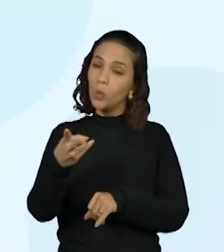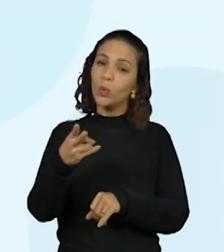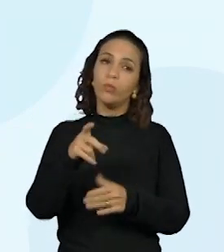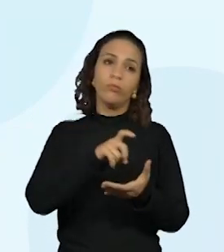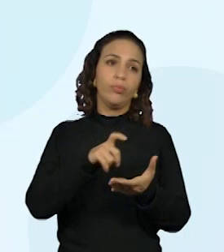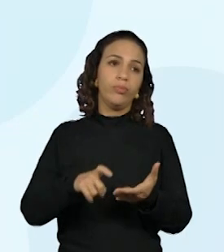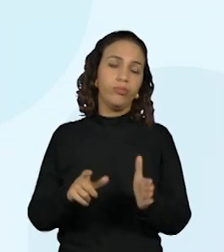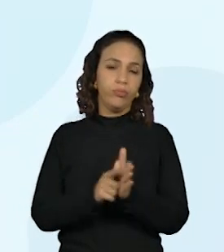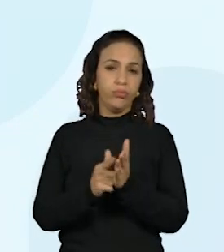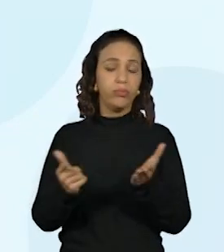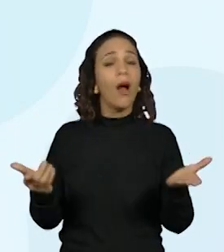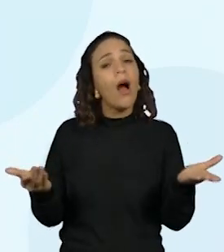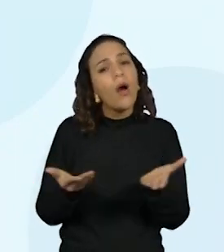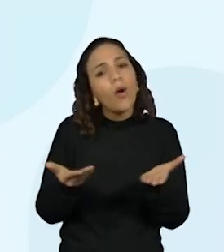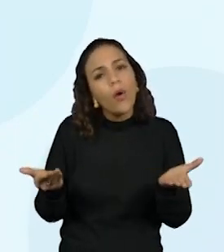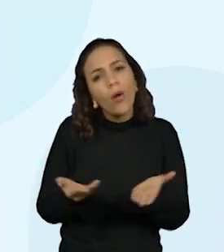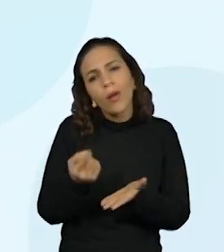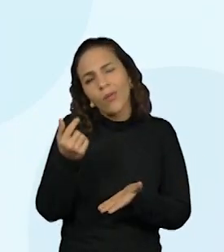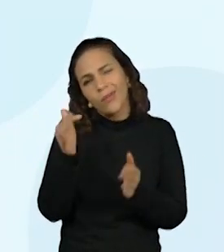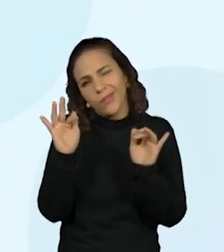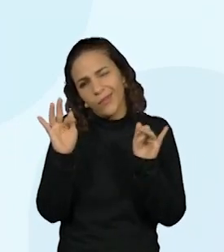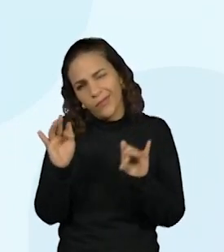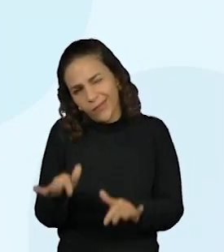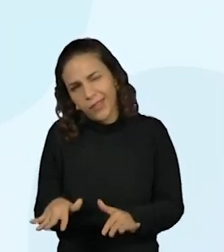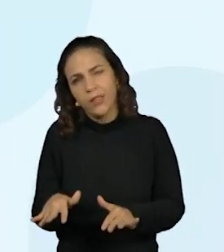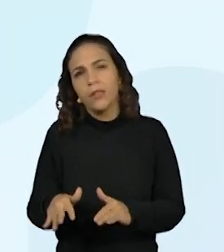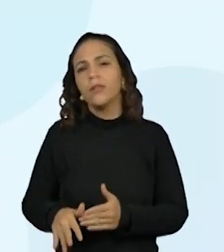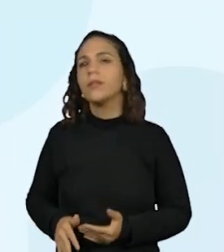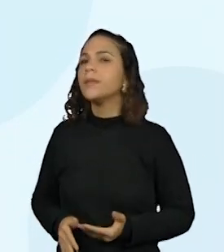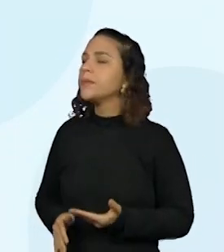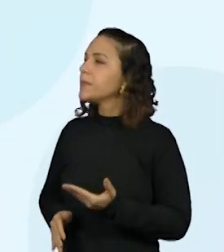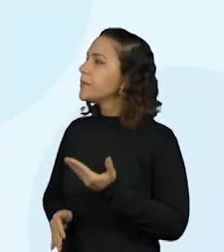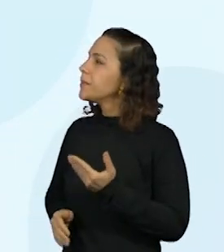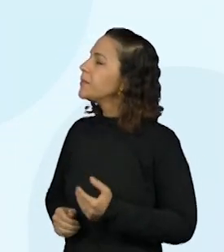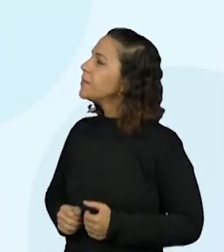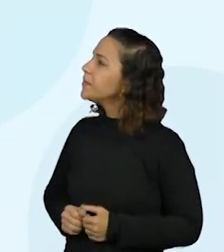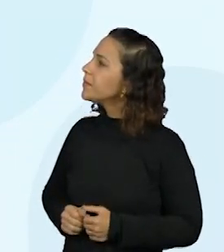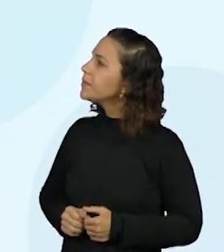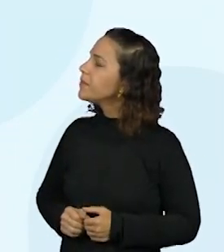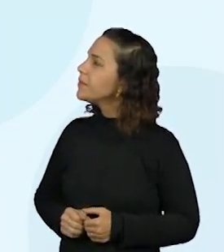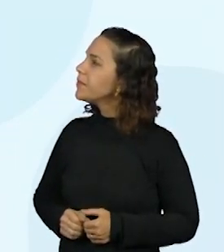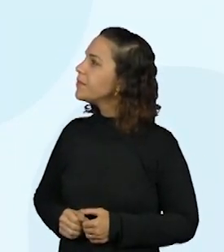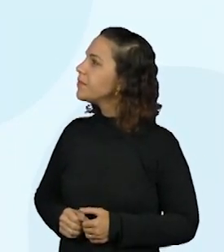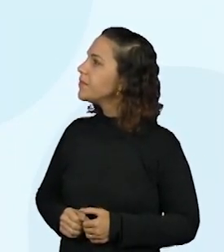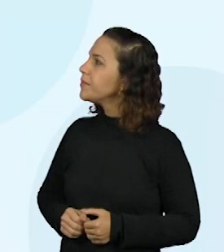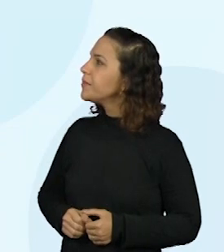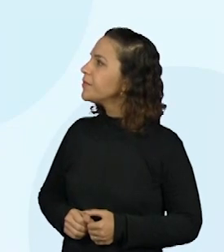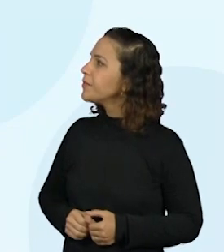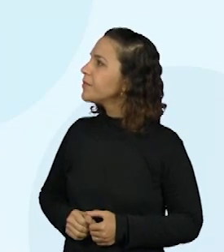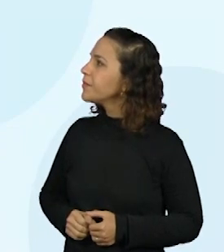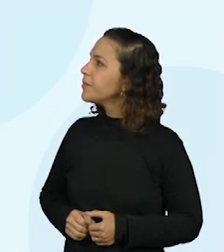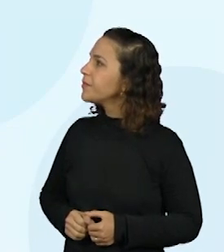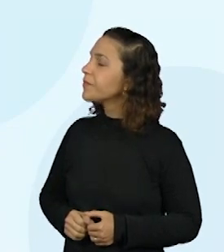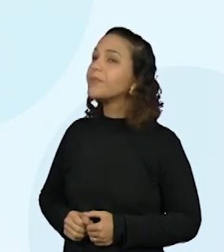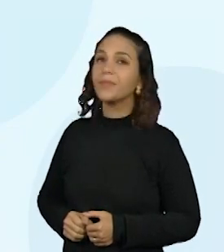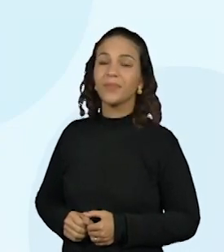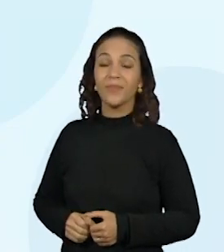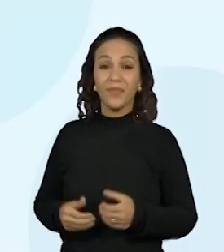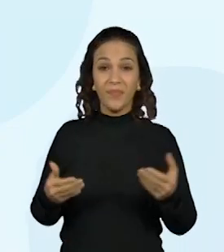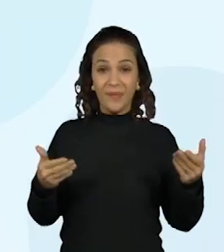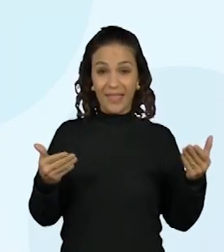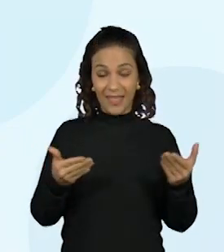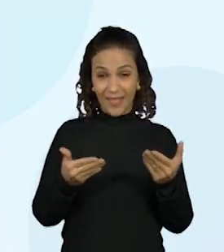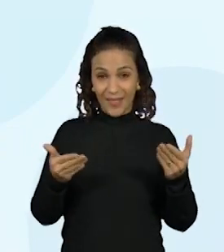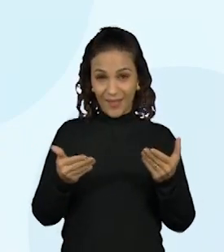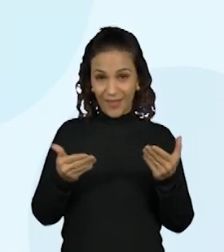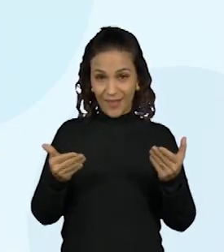aula segue para a sua parte final com o mapa de ideias circulando na tela e chegou o ponto da